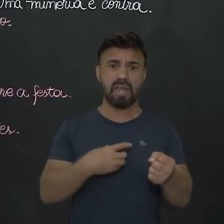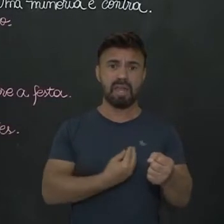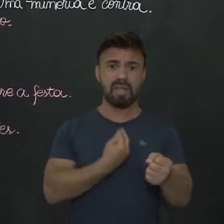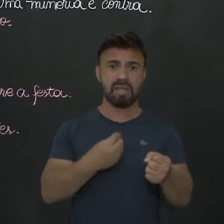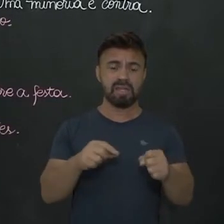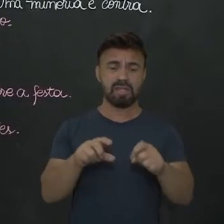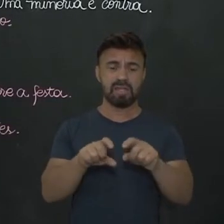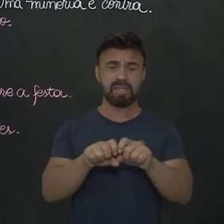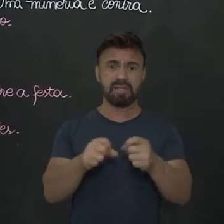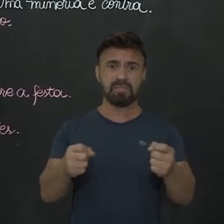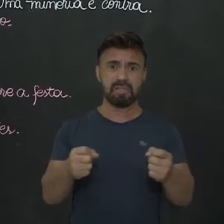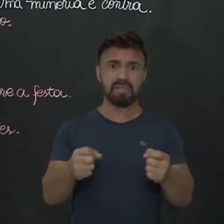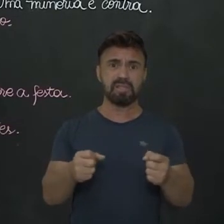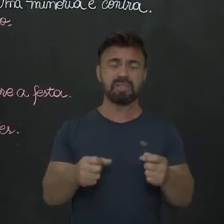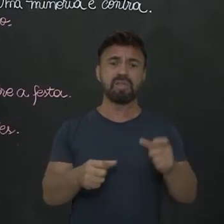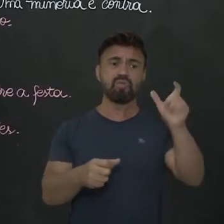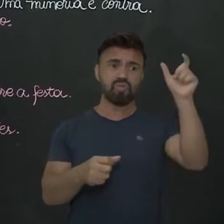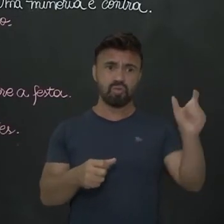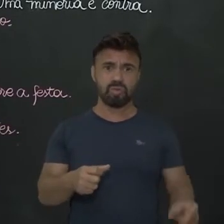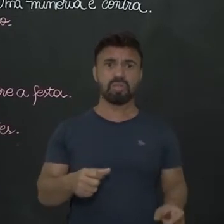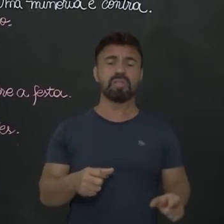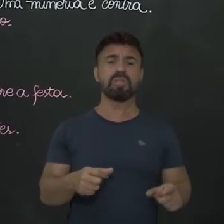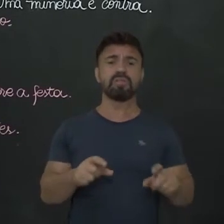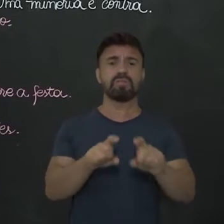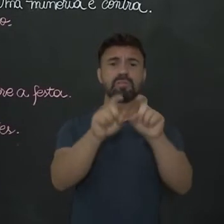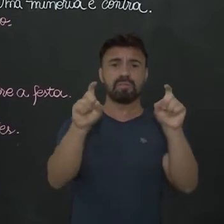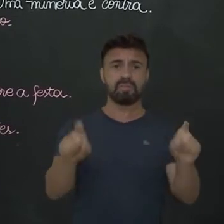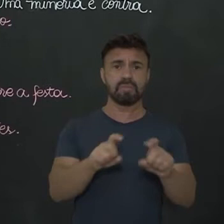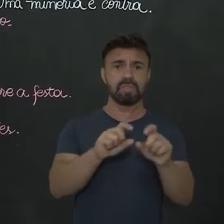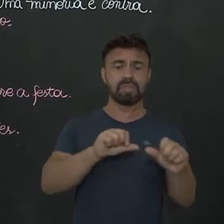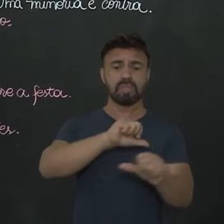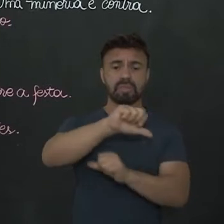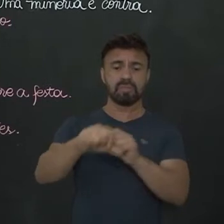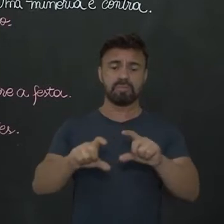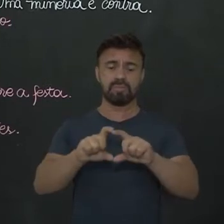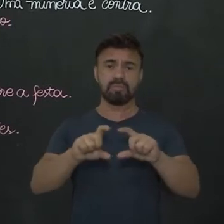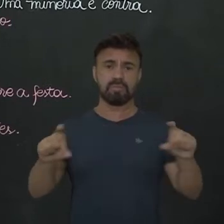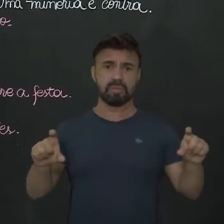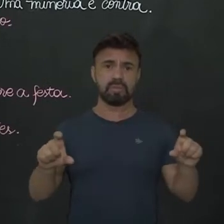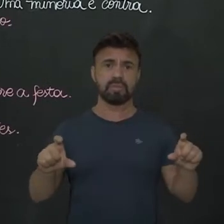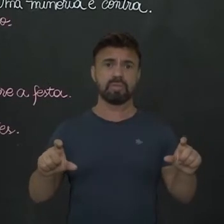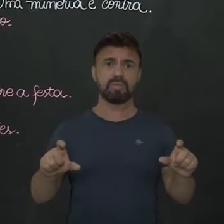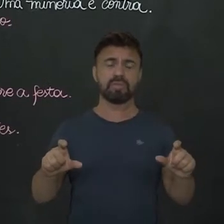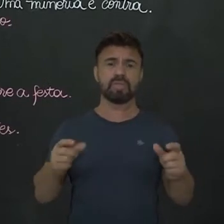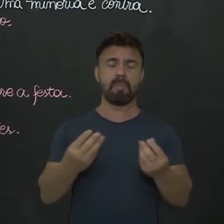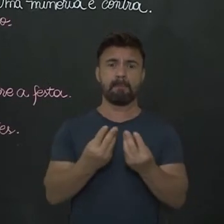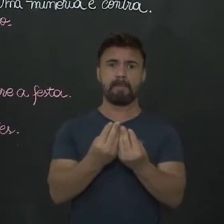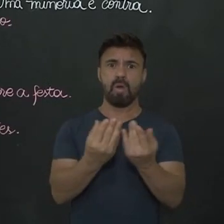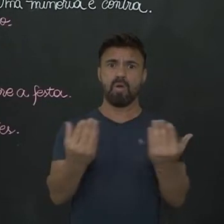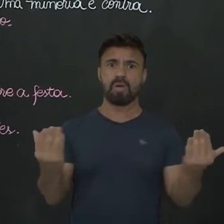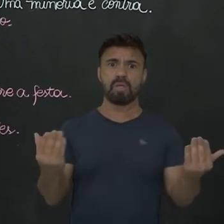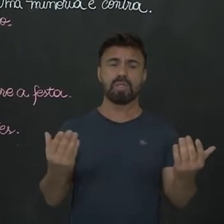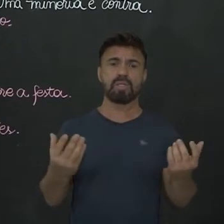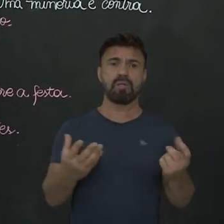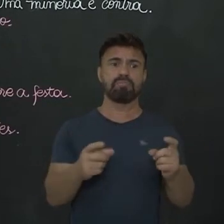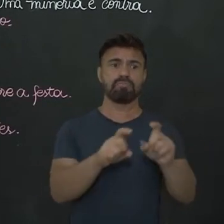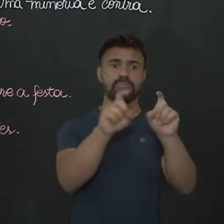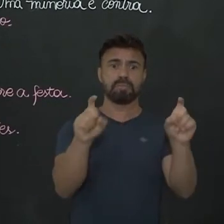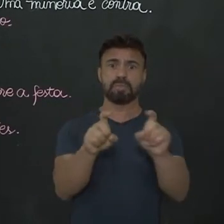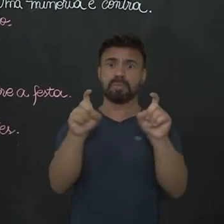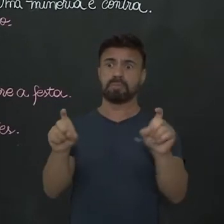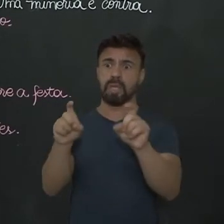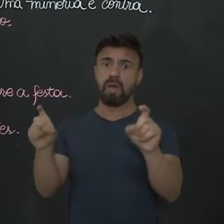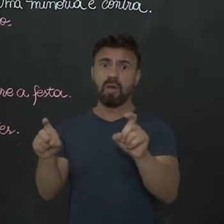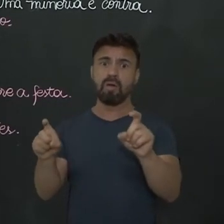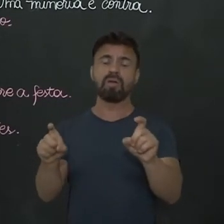sujeito dessa oração é o computador. Caso eu transforme essa oração numa oração com sujeito no plural, os